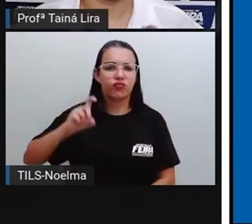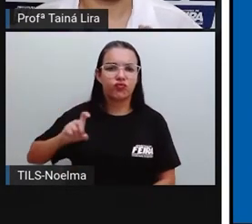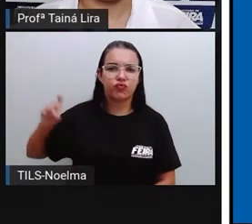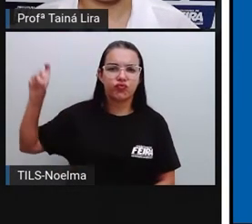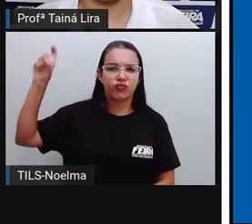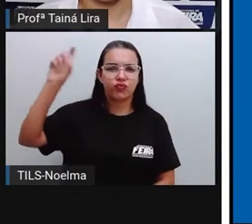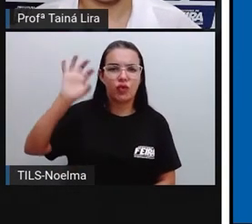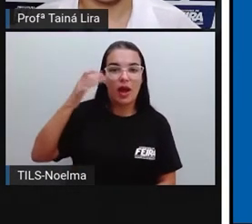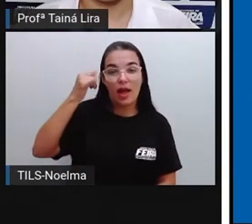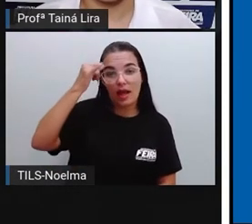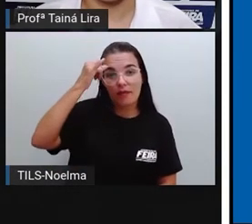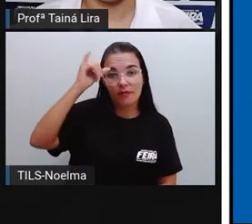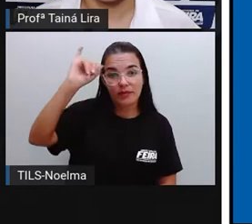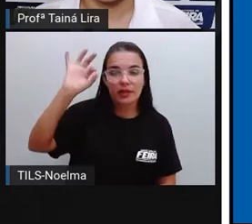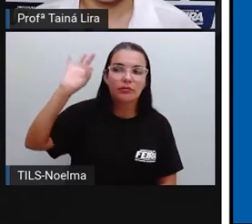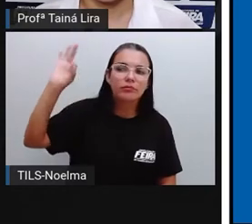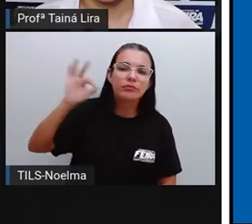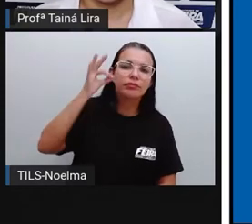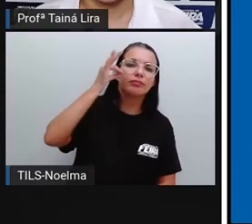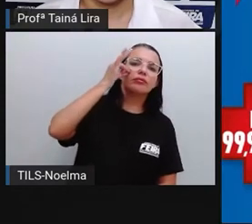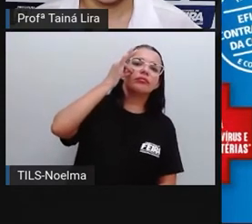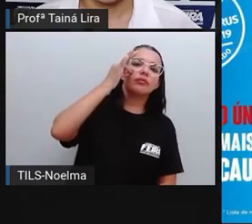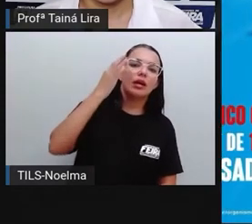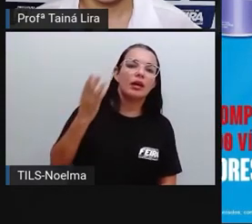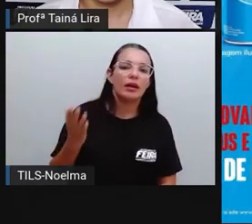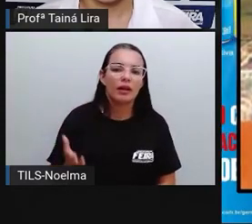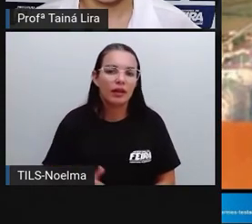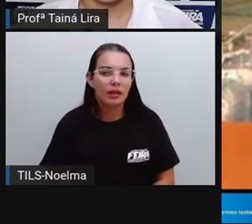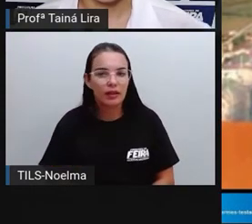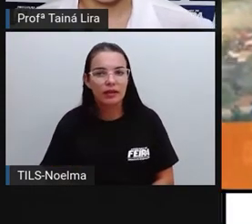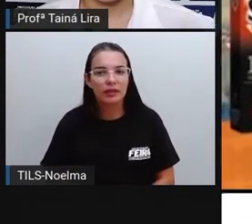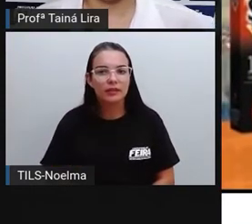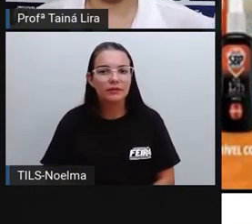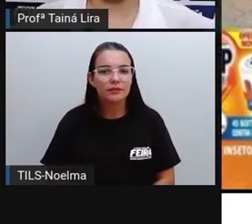O SBP também é, né?